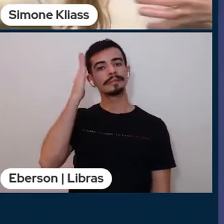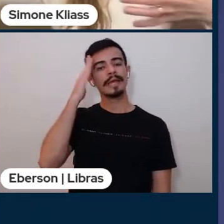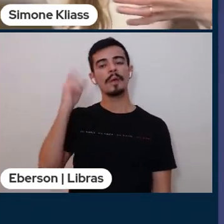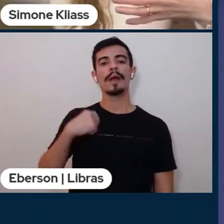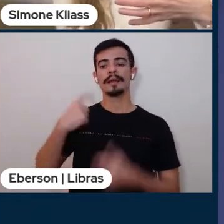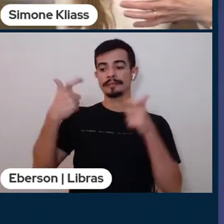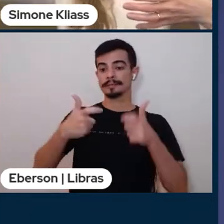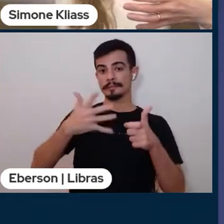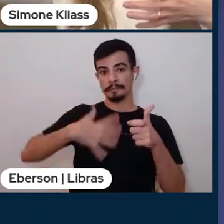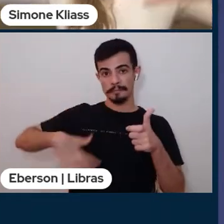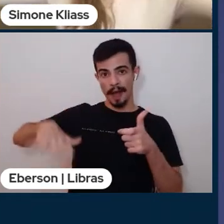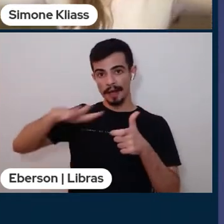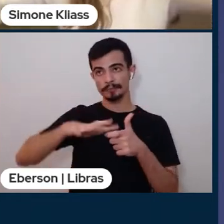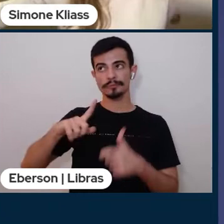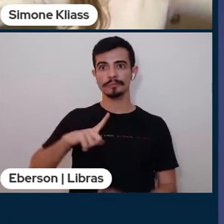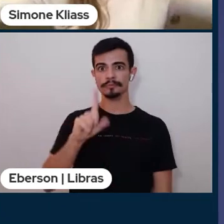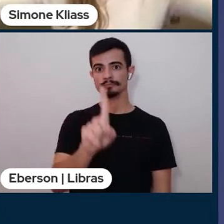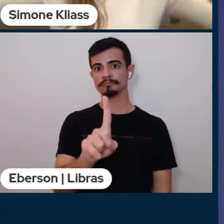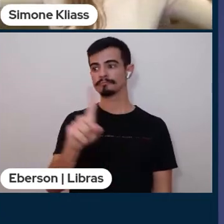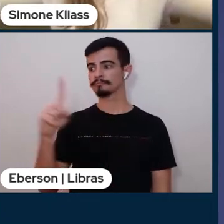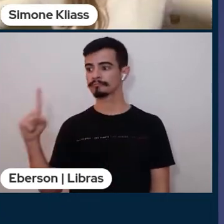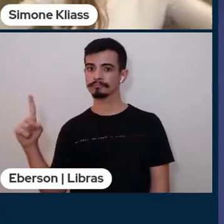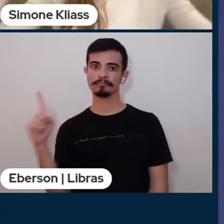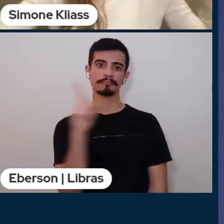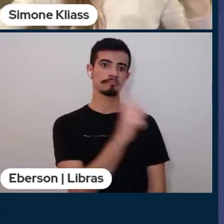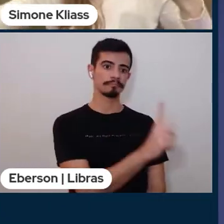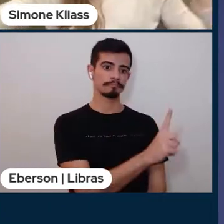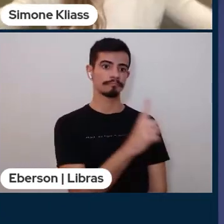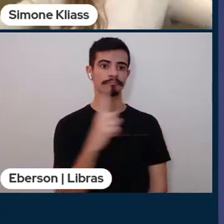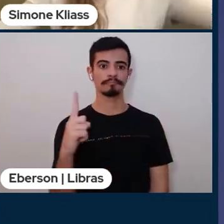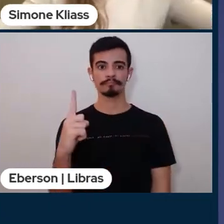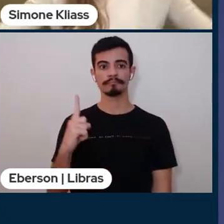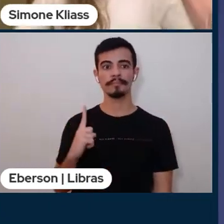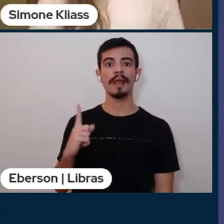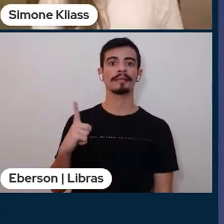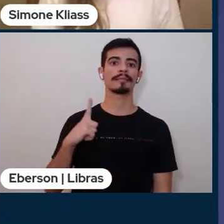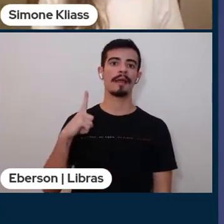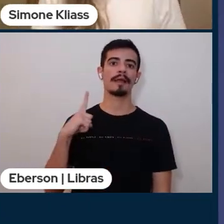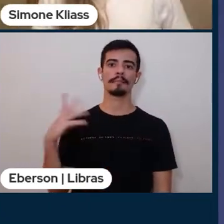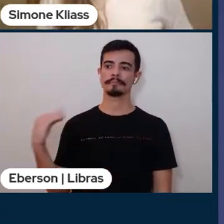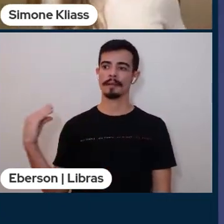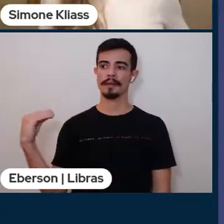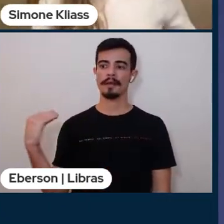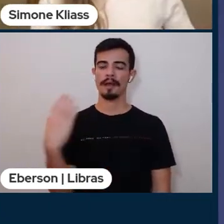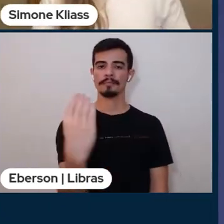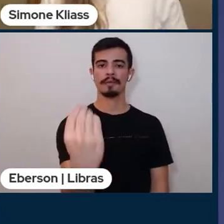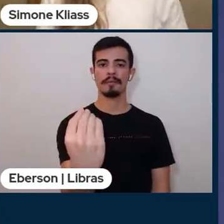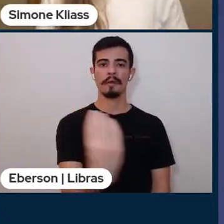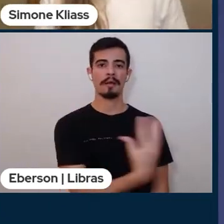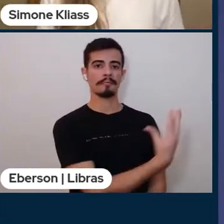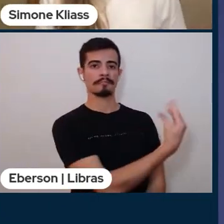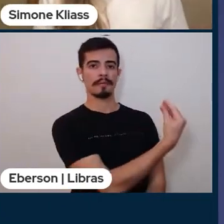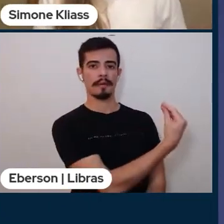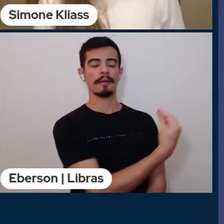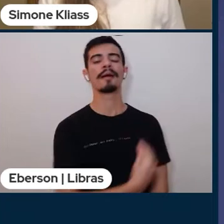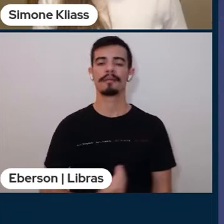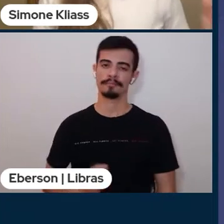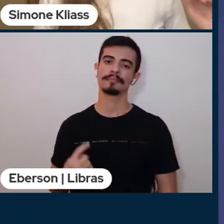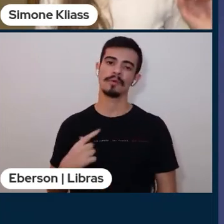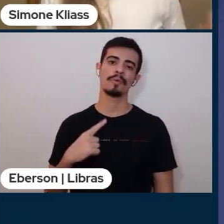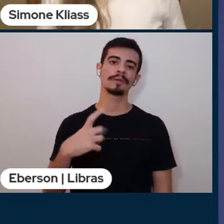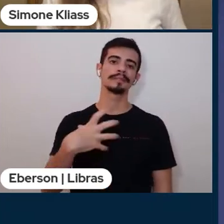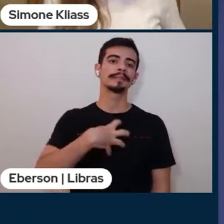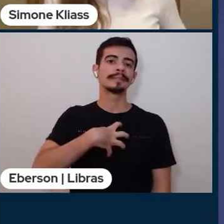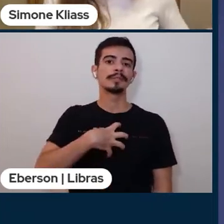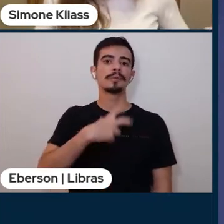você e quando você vai para frente quando você se movimenta o áudio vai movimentando também isso me faz sentir que eu tô